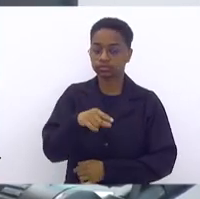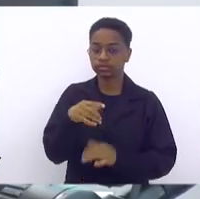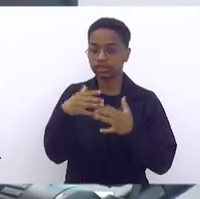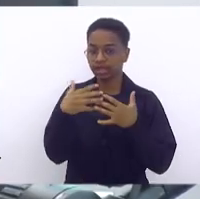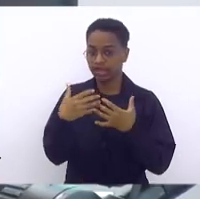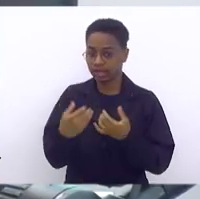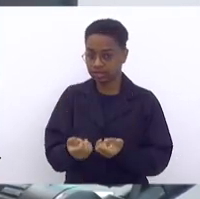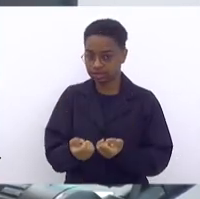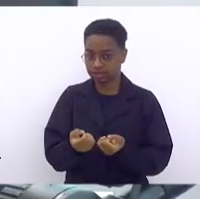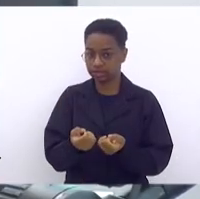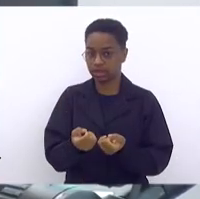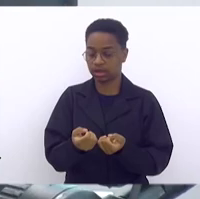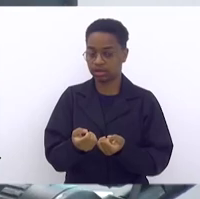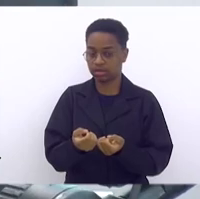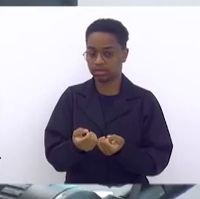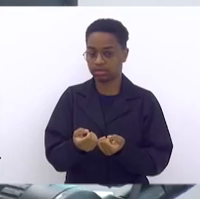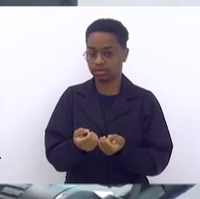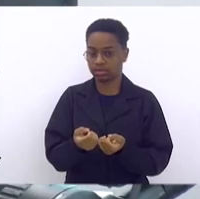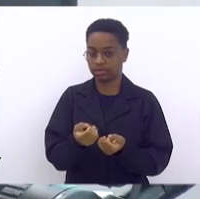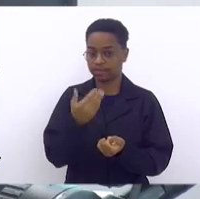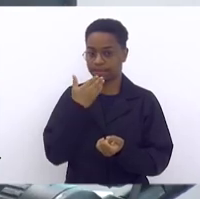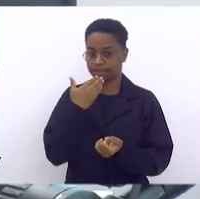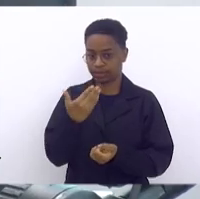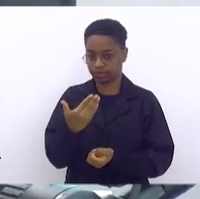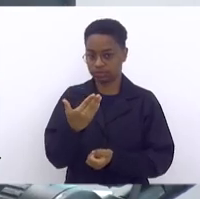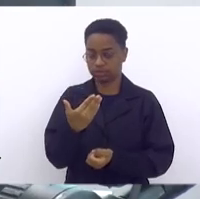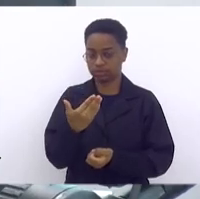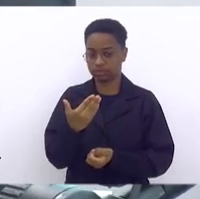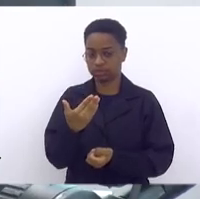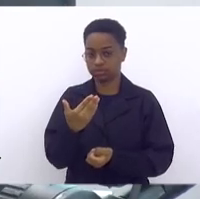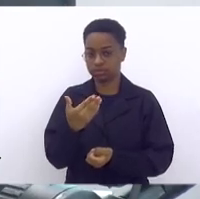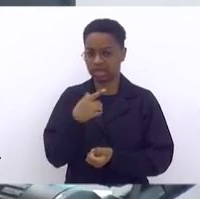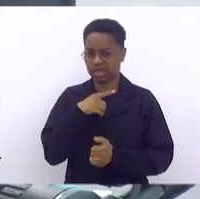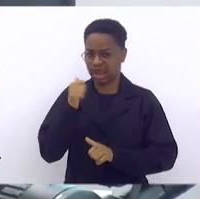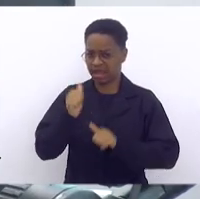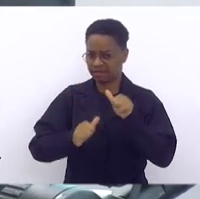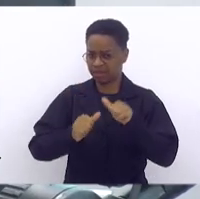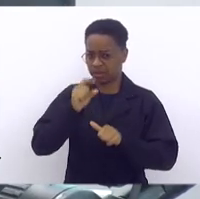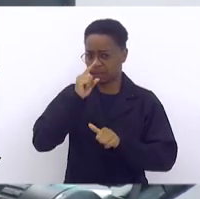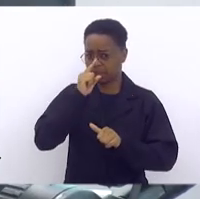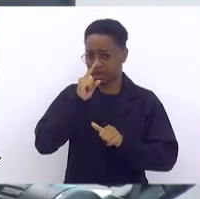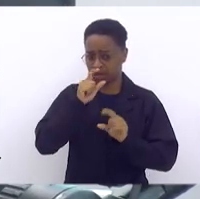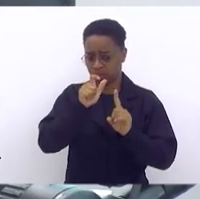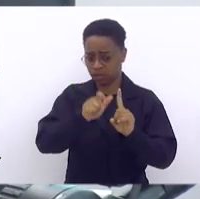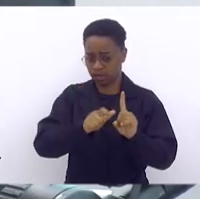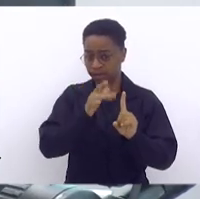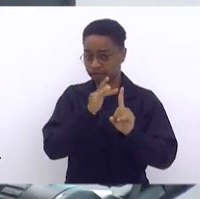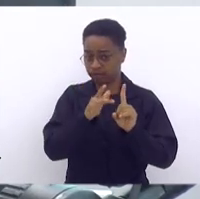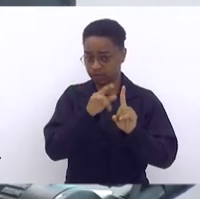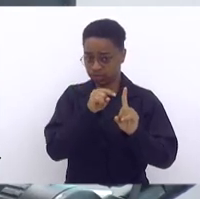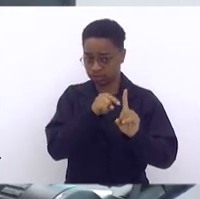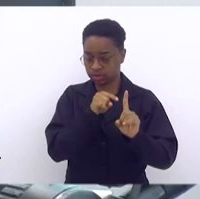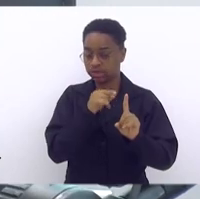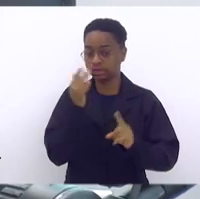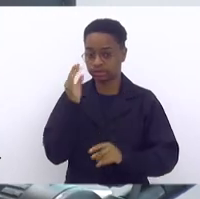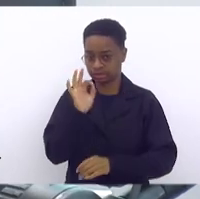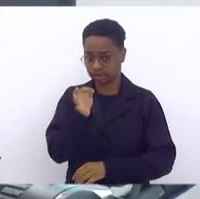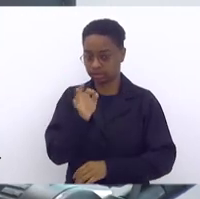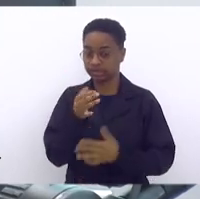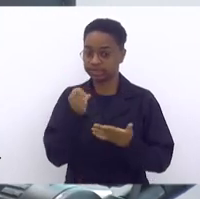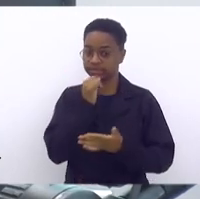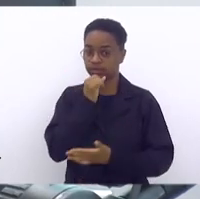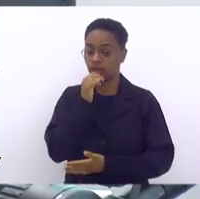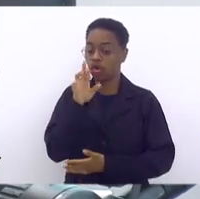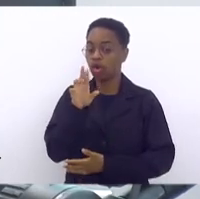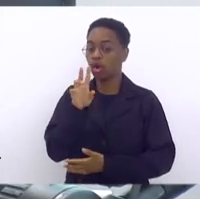recebem a solicitação, há uma avaliação de risco para a vítima, né? Então, por exemplo, esse Rui já